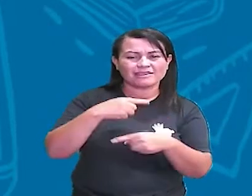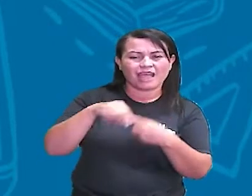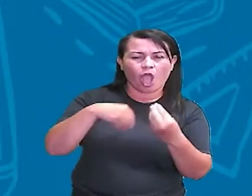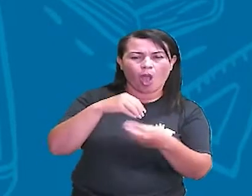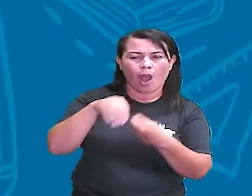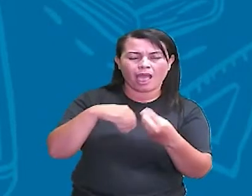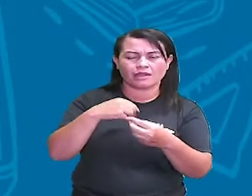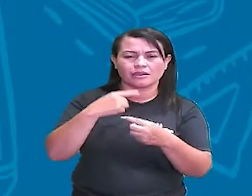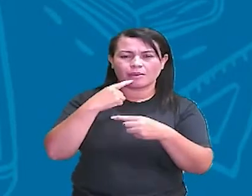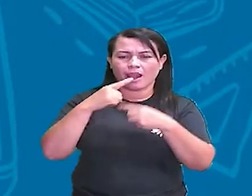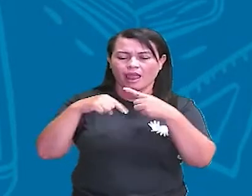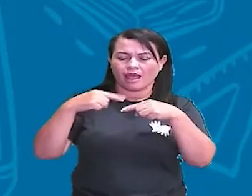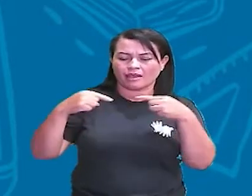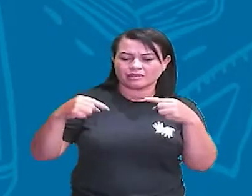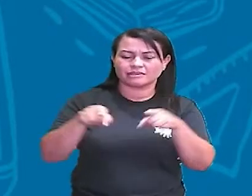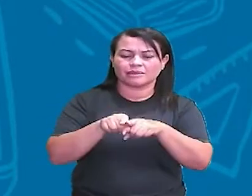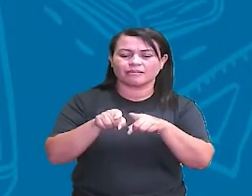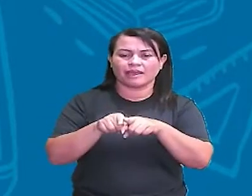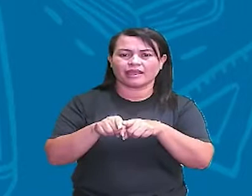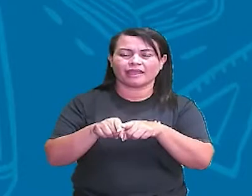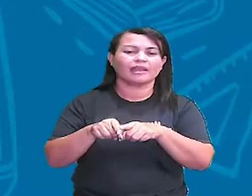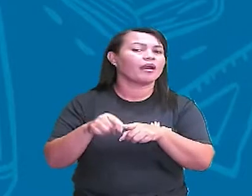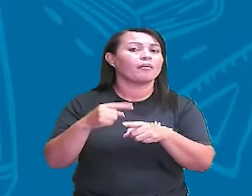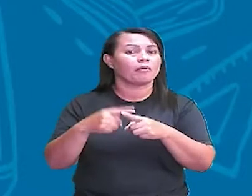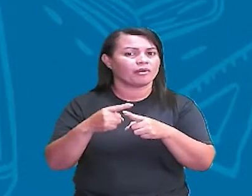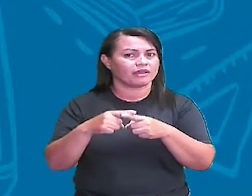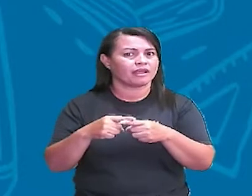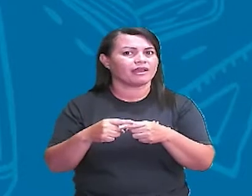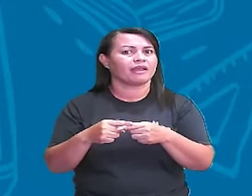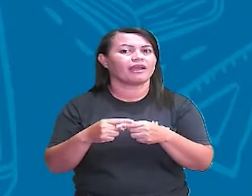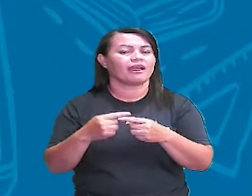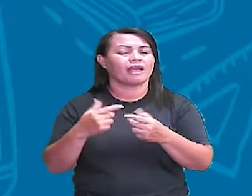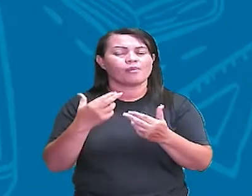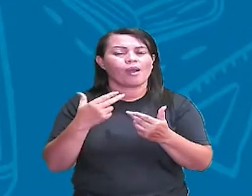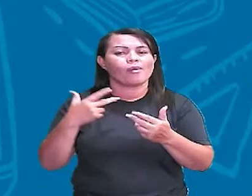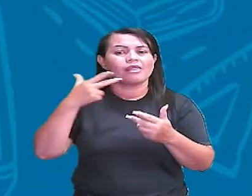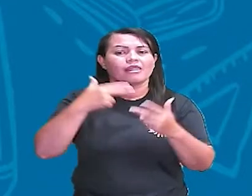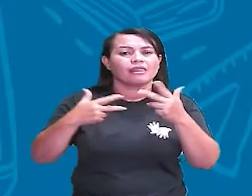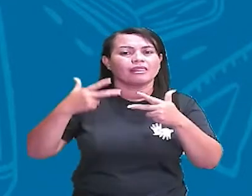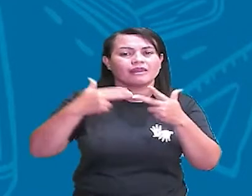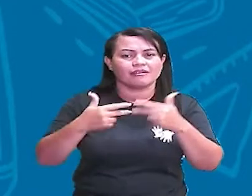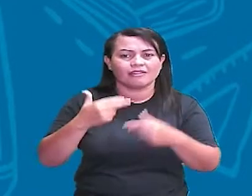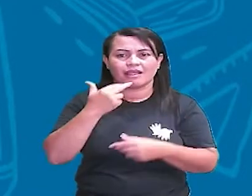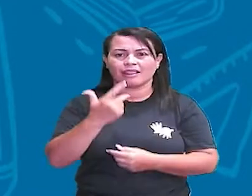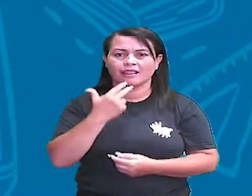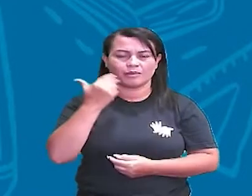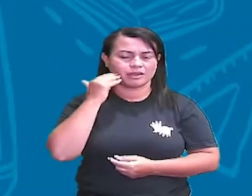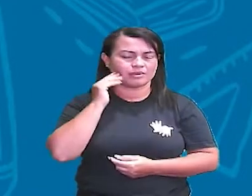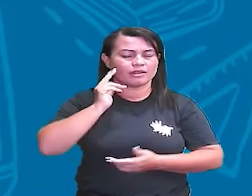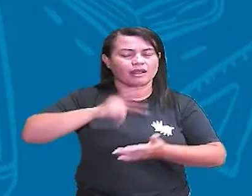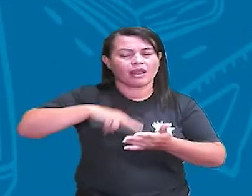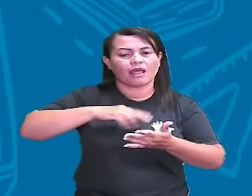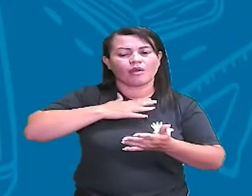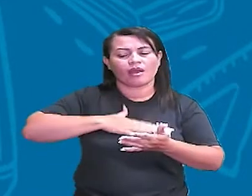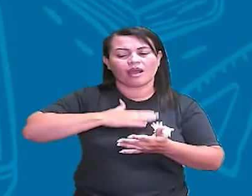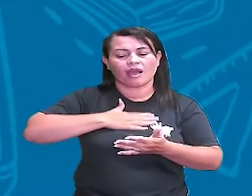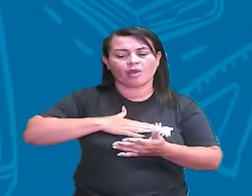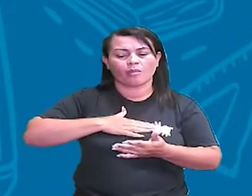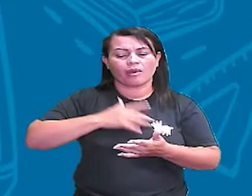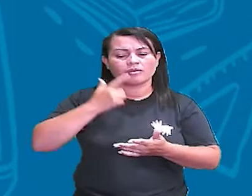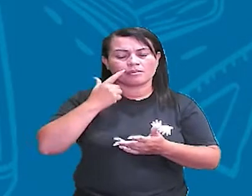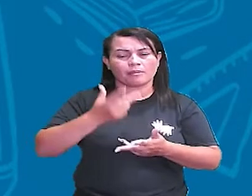ler. Até dei uma travadinha aqui, porque realmente é um trava-língua. Você tem que ler bem devagarzinho, bem direitinho. Deu